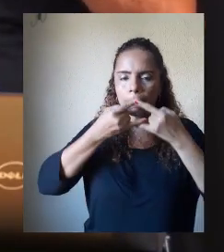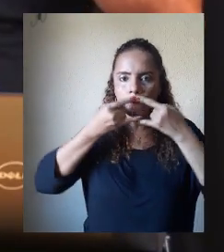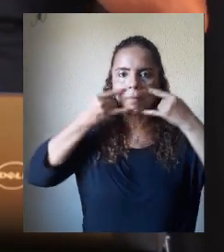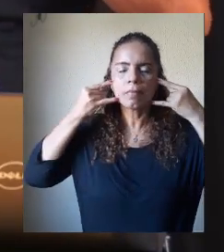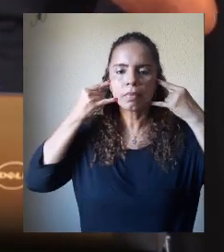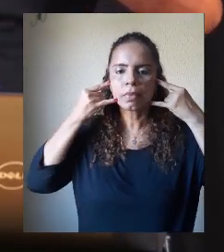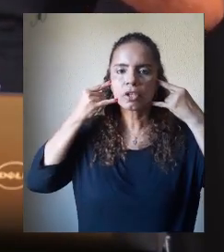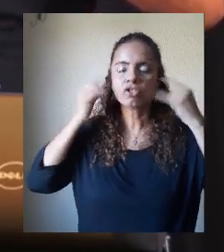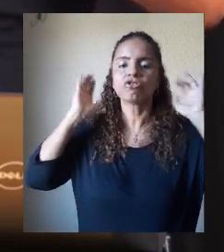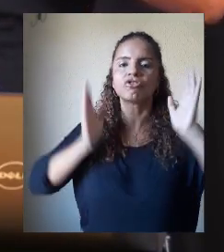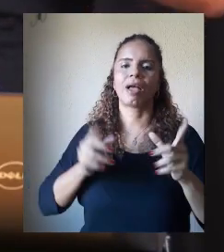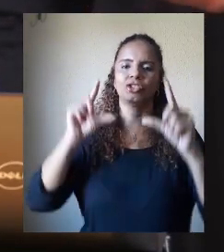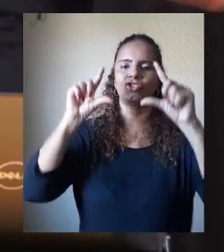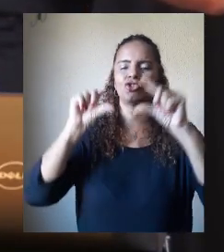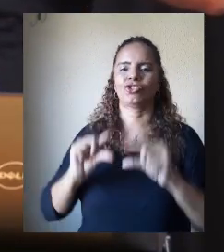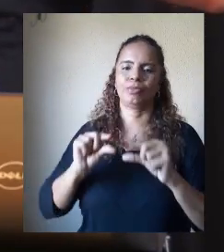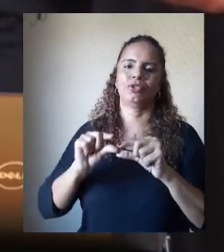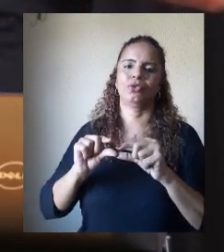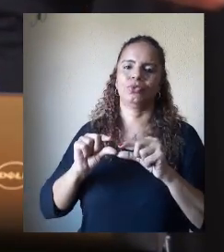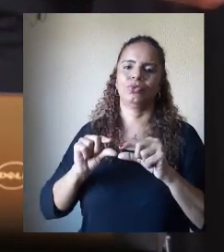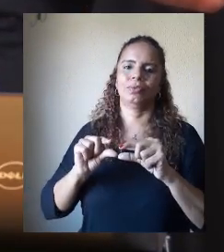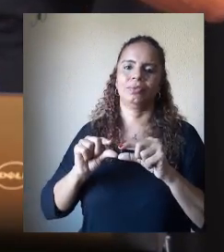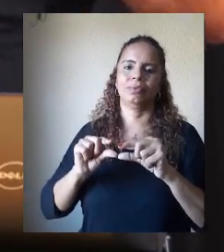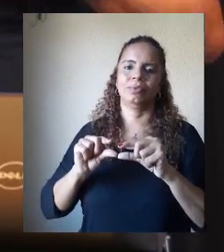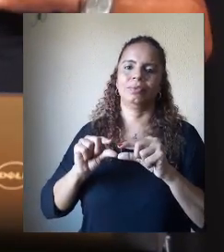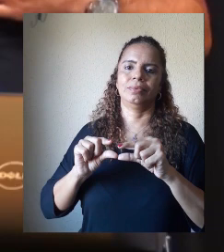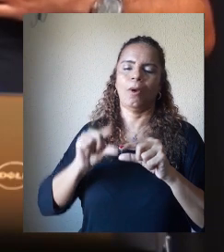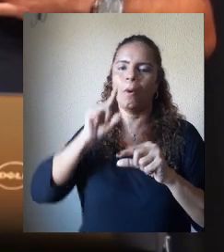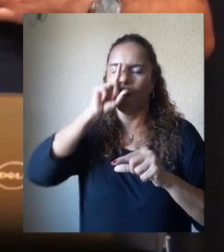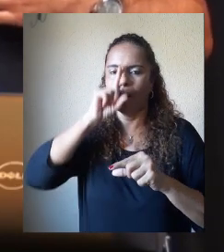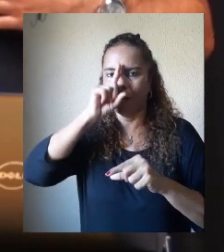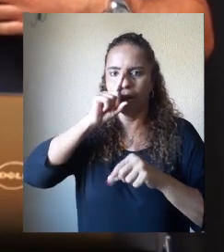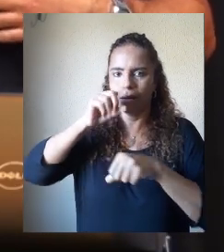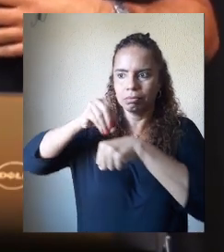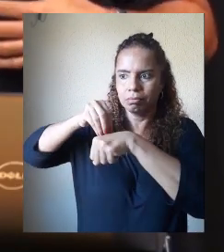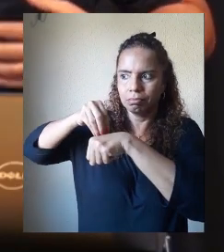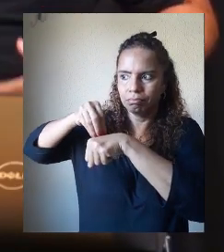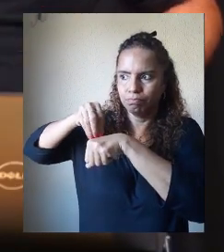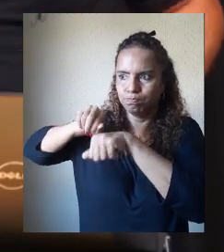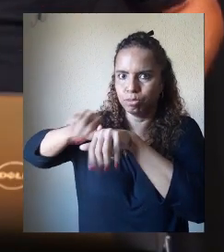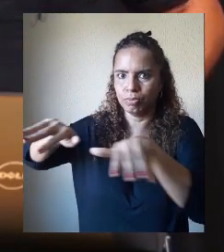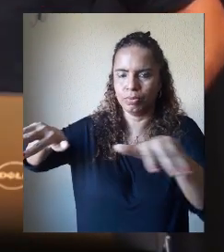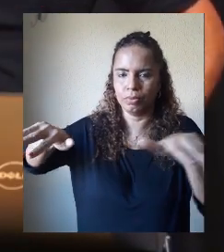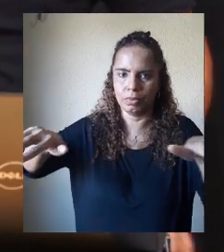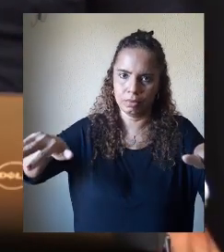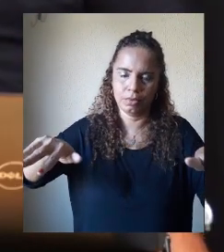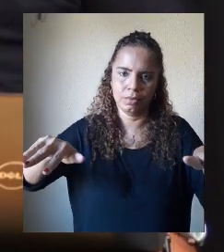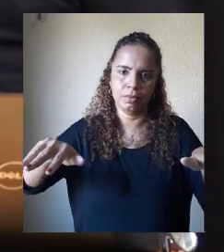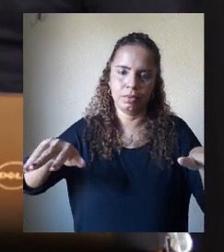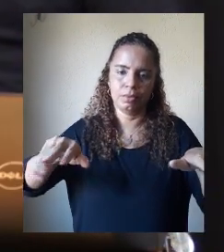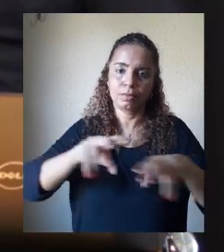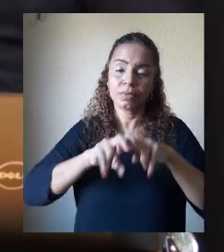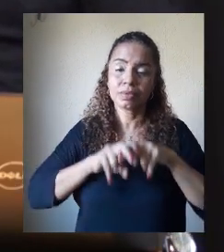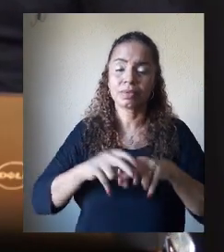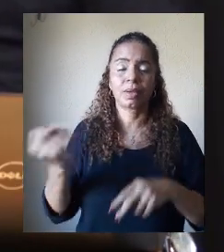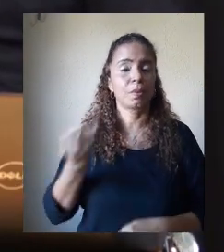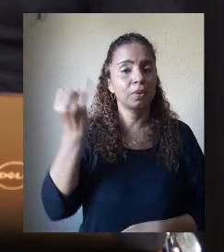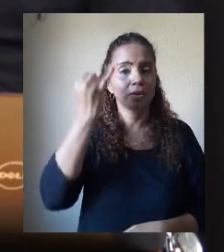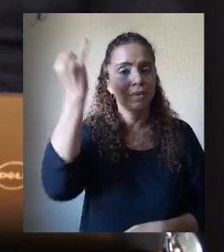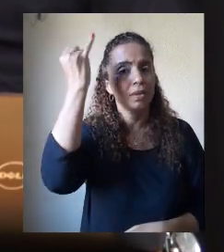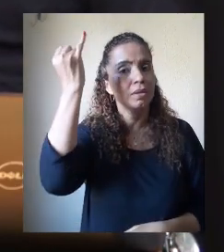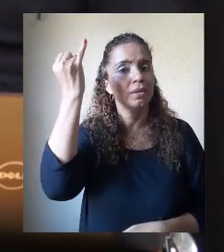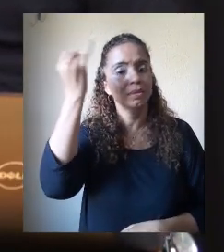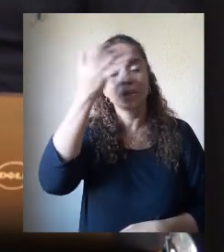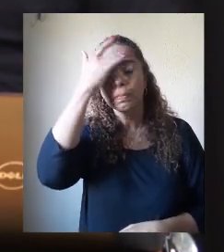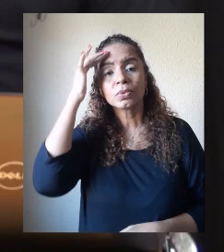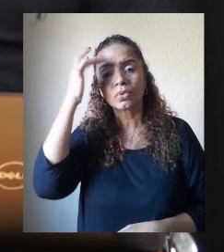ela diminui o potencial de transmissibilidade para as outras pessoas de maneira extremamente